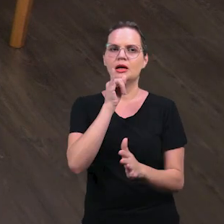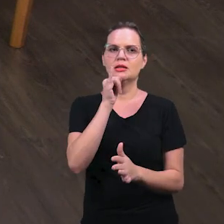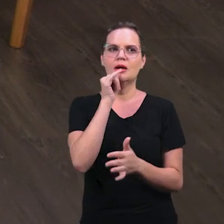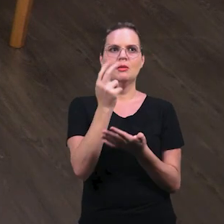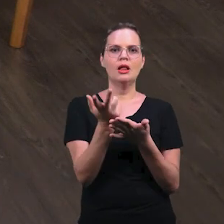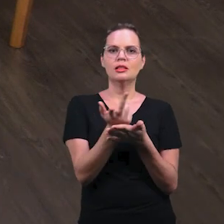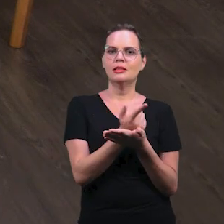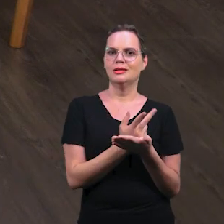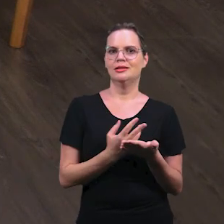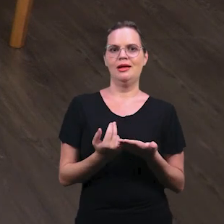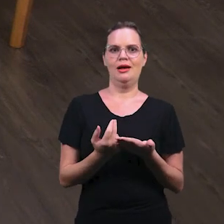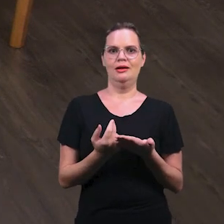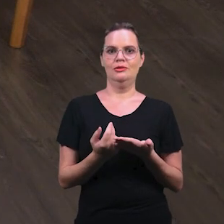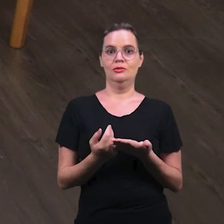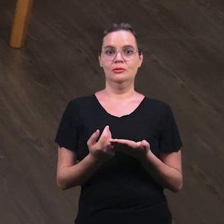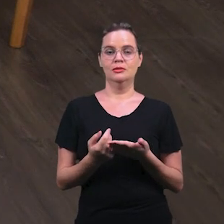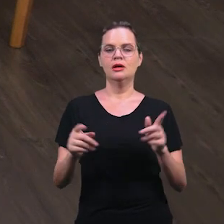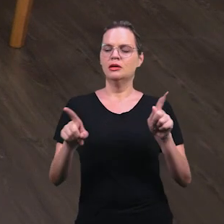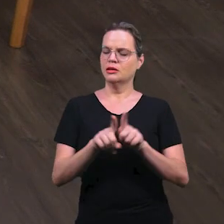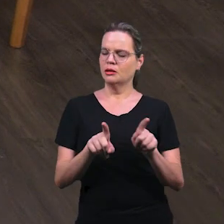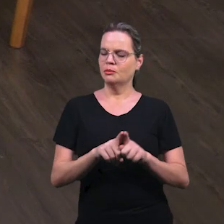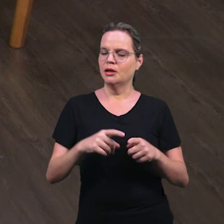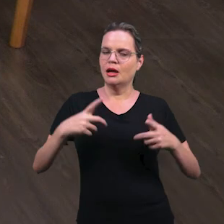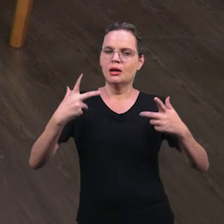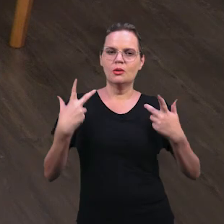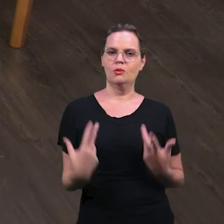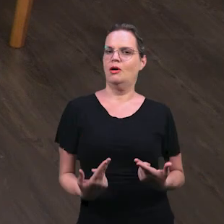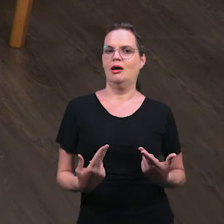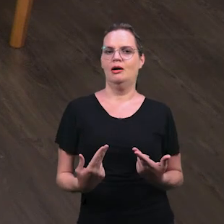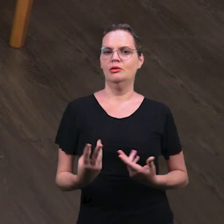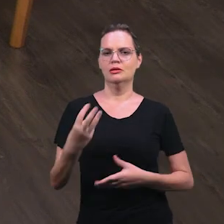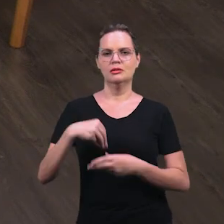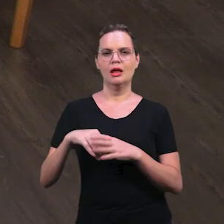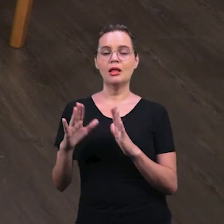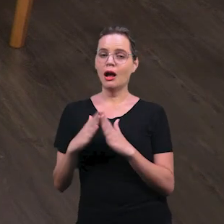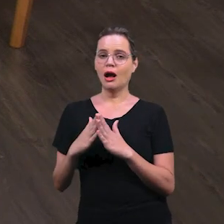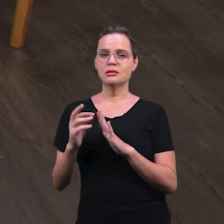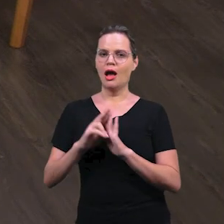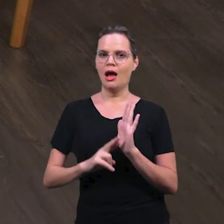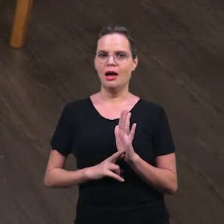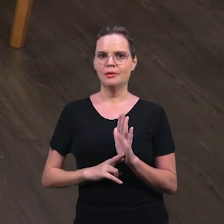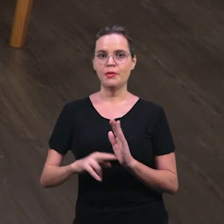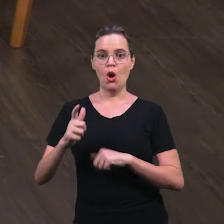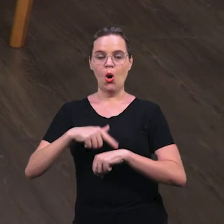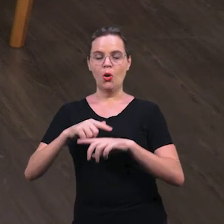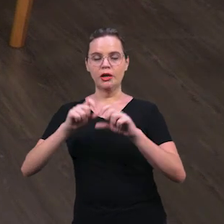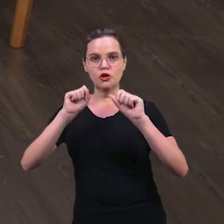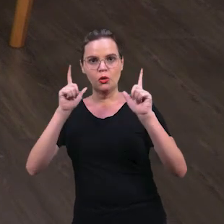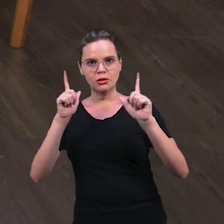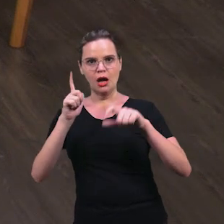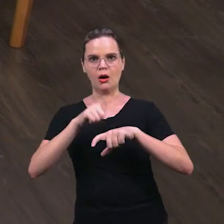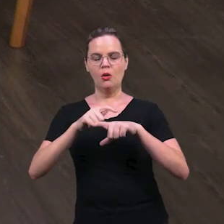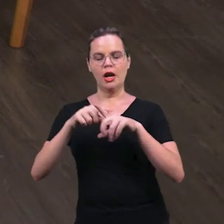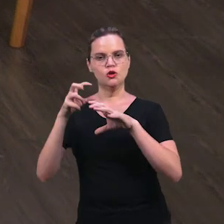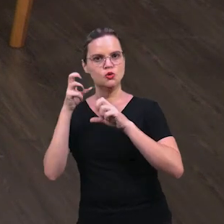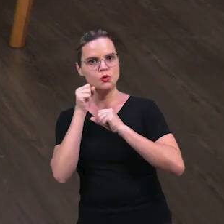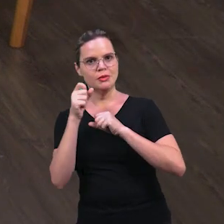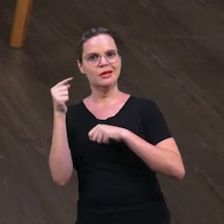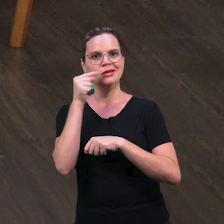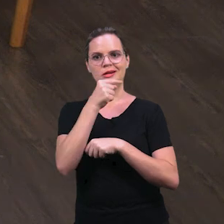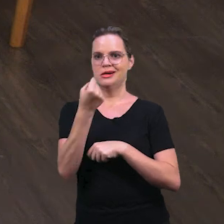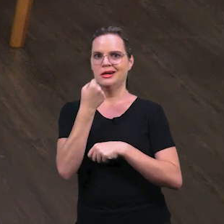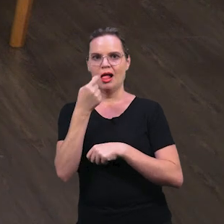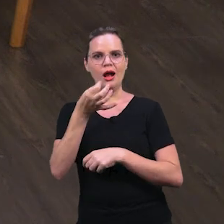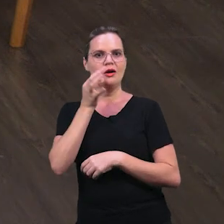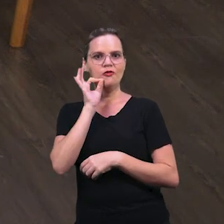um desenho? Então, essas diferenças. A mesma coisa são as regras na casa. O horário de acordar, o horário de dormir, de escovar